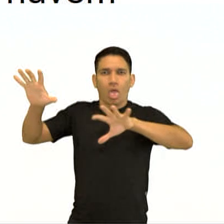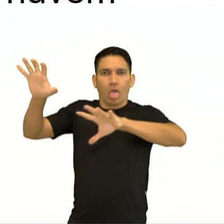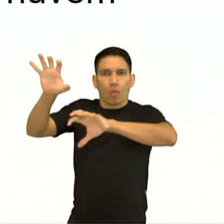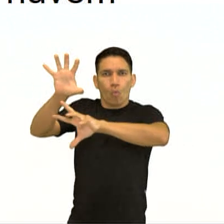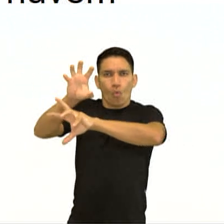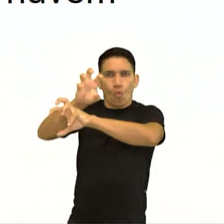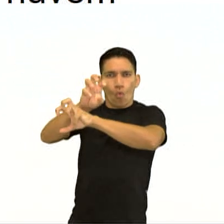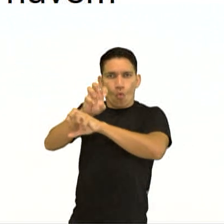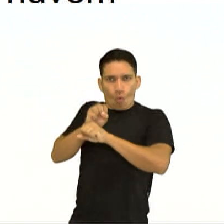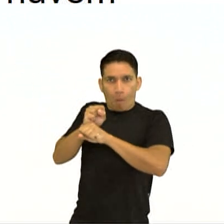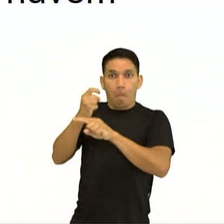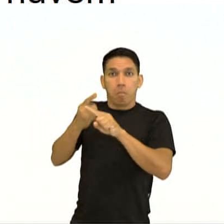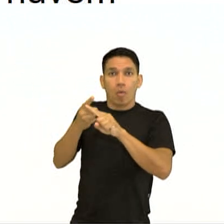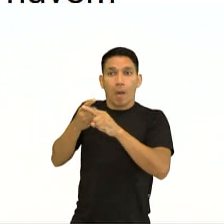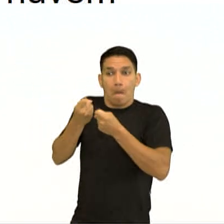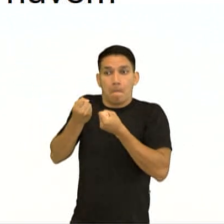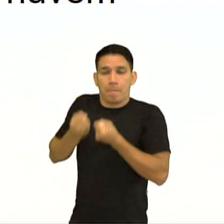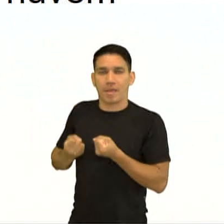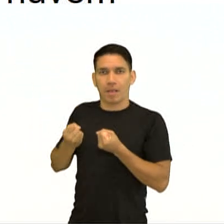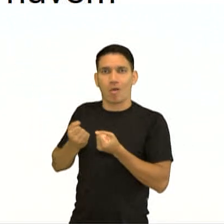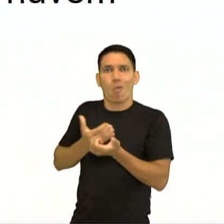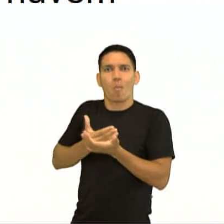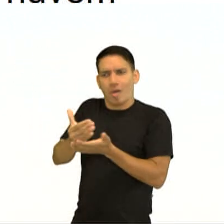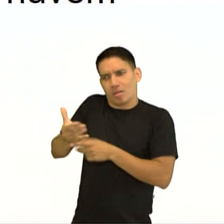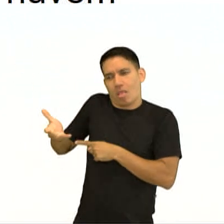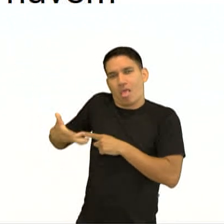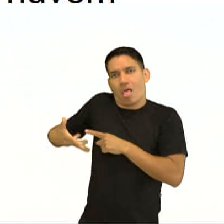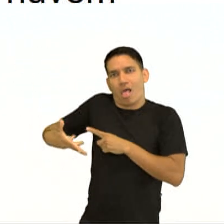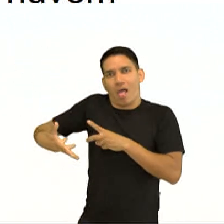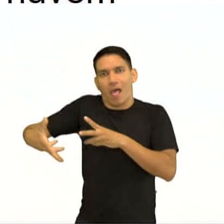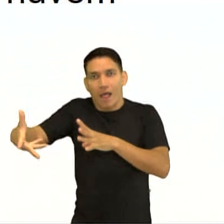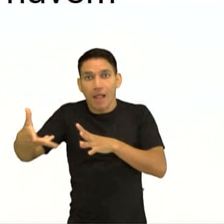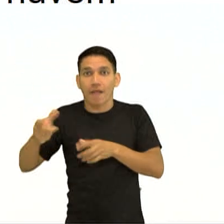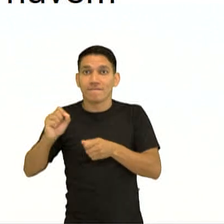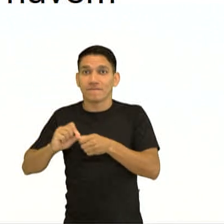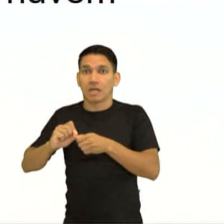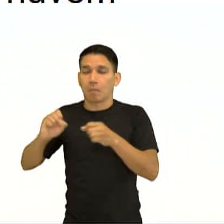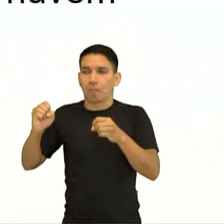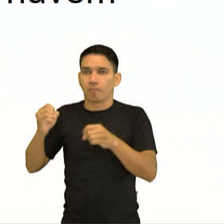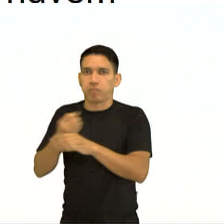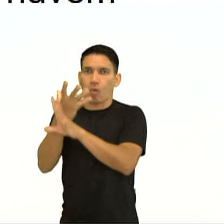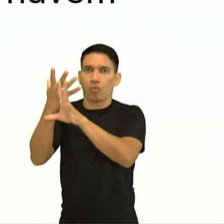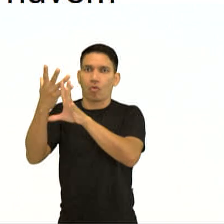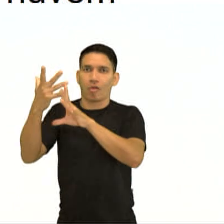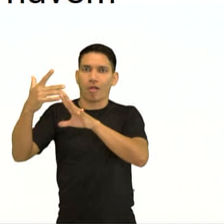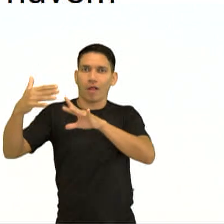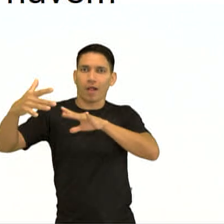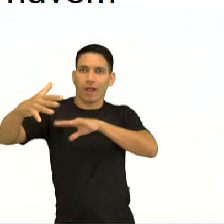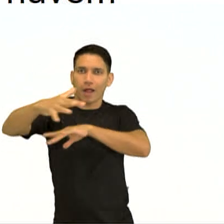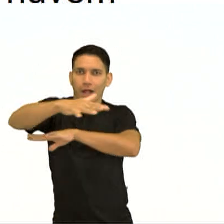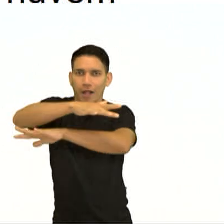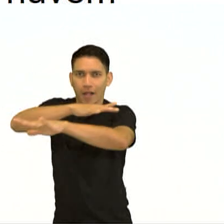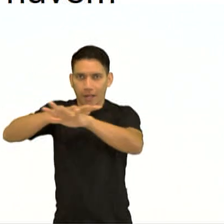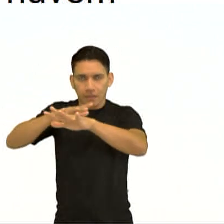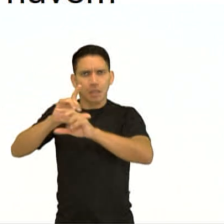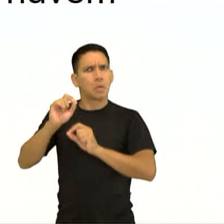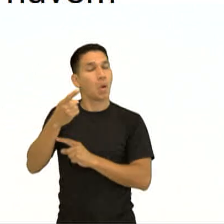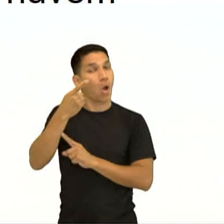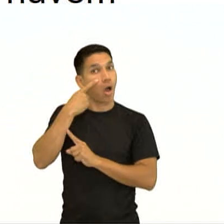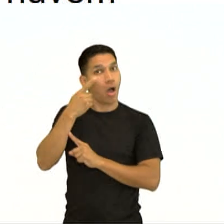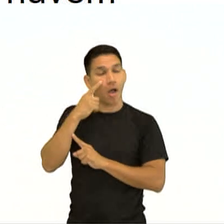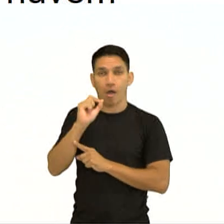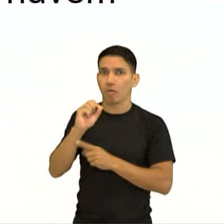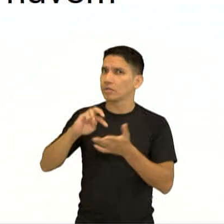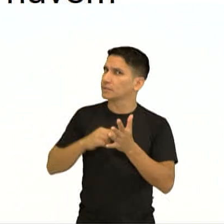influência da gravidade, aumentou a sua velocidade, entrando então em colapso. Observe que, o que isso